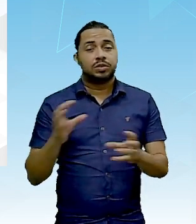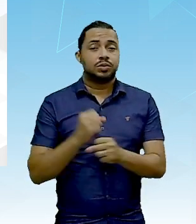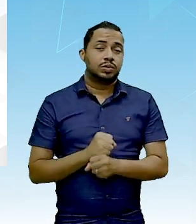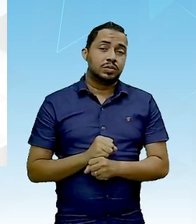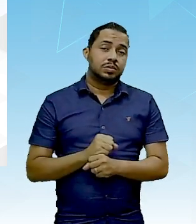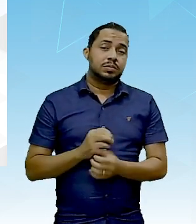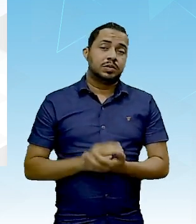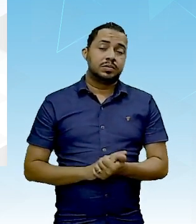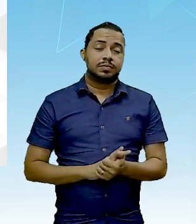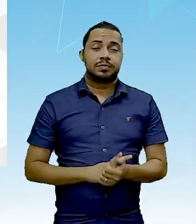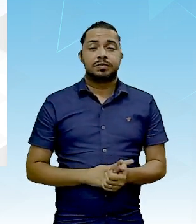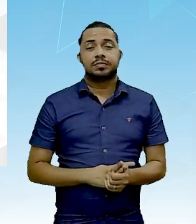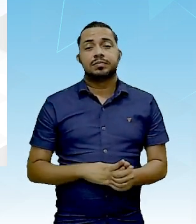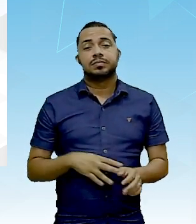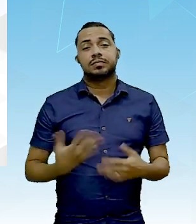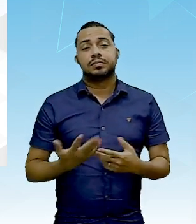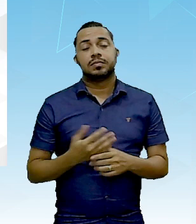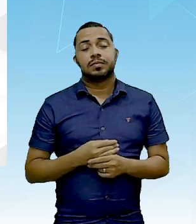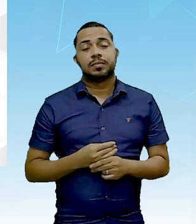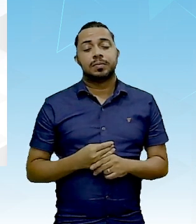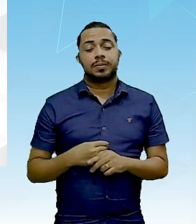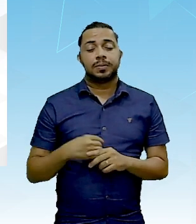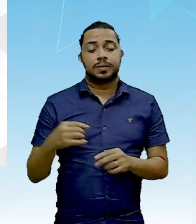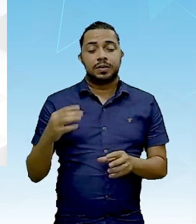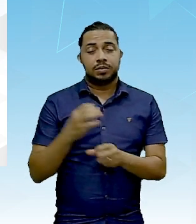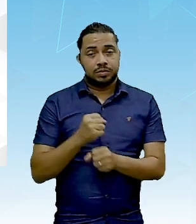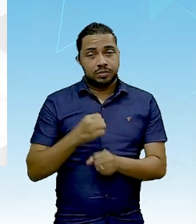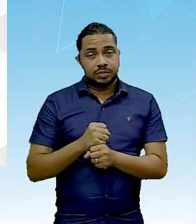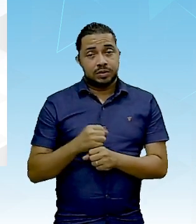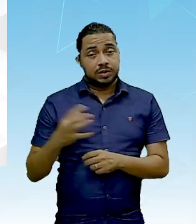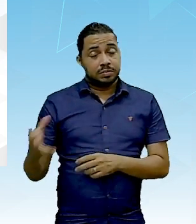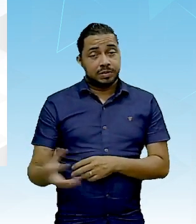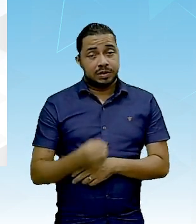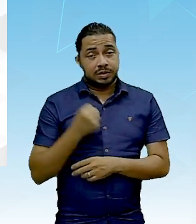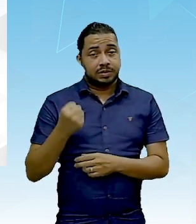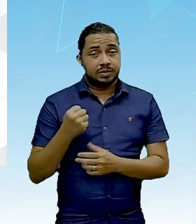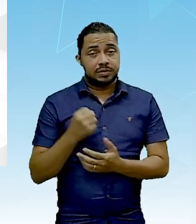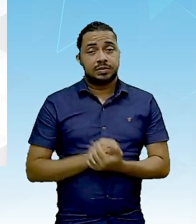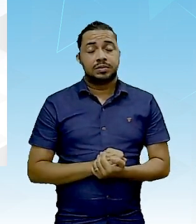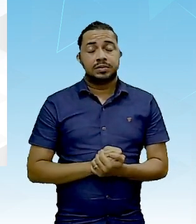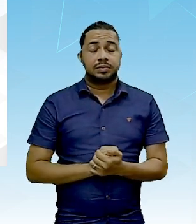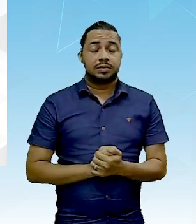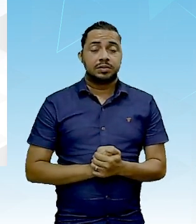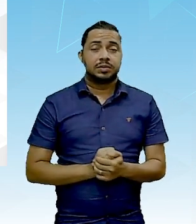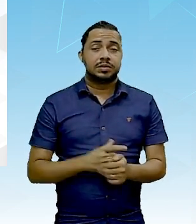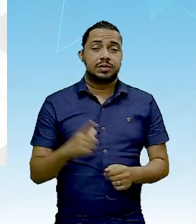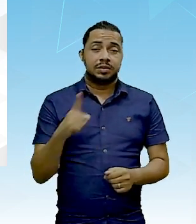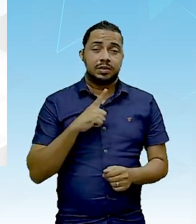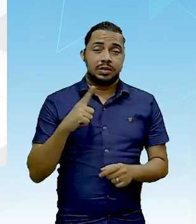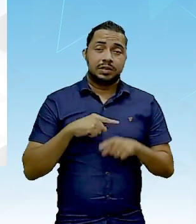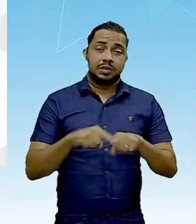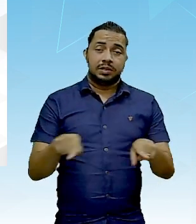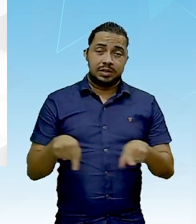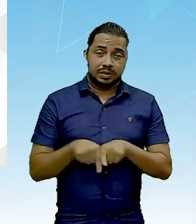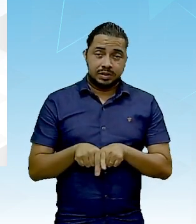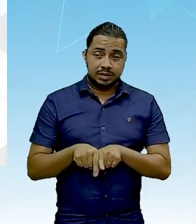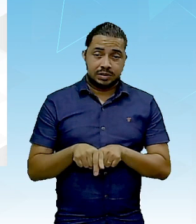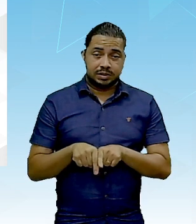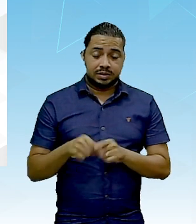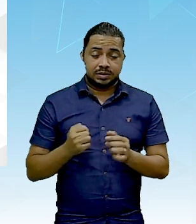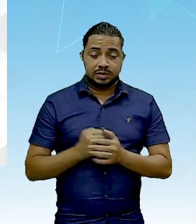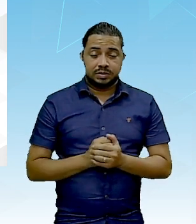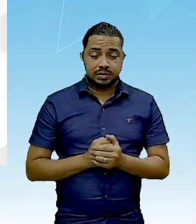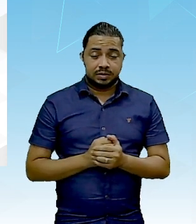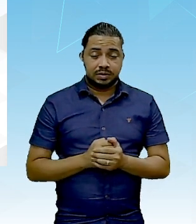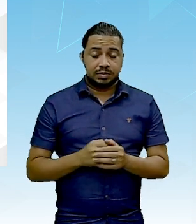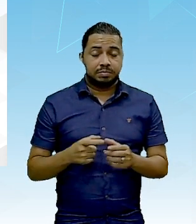dos pesos, tá? A moda, eu vou pegar a maior nota que houve na sala, né? A moda,